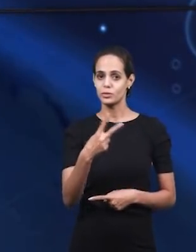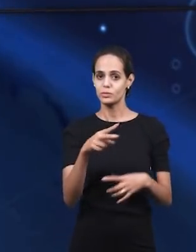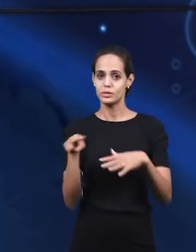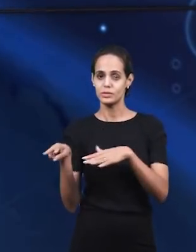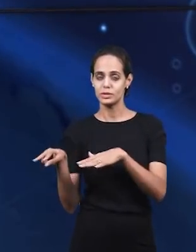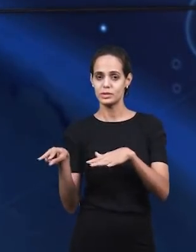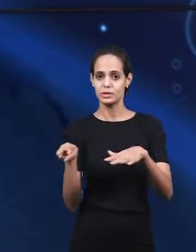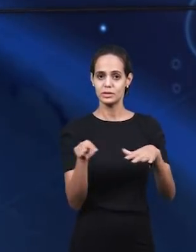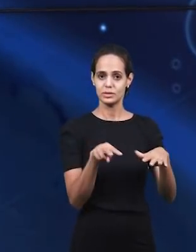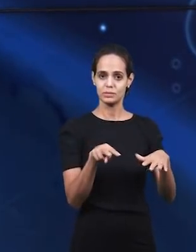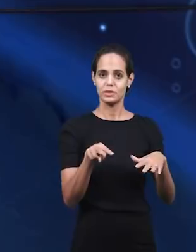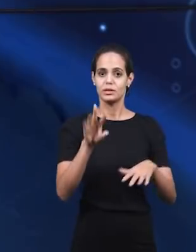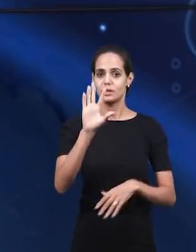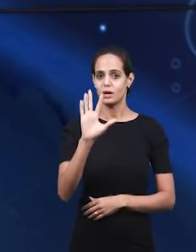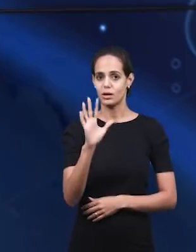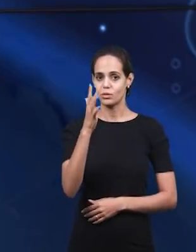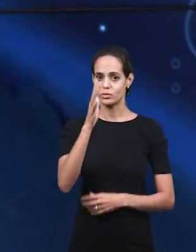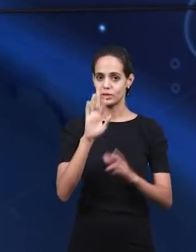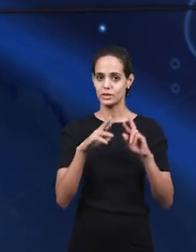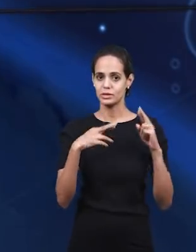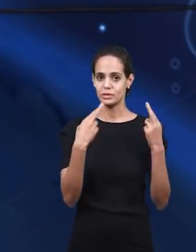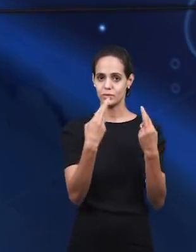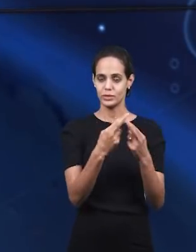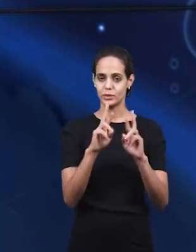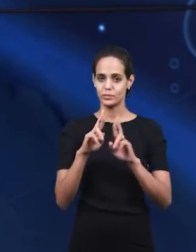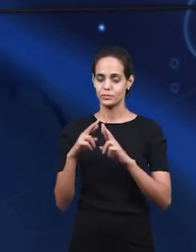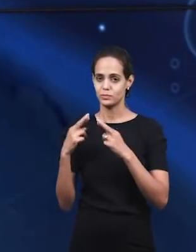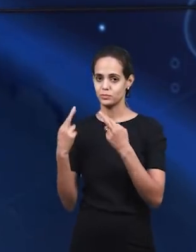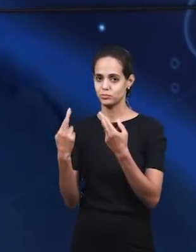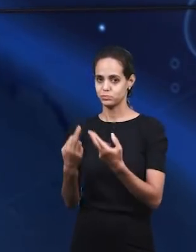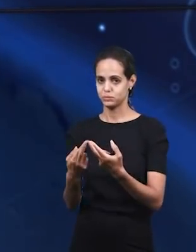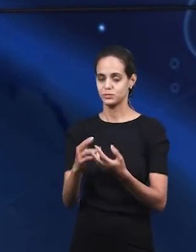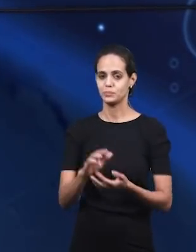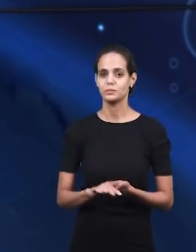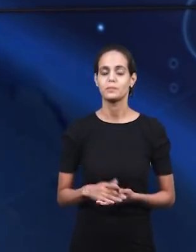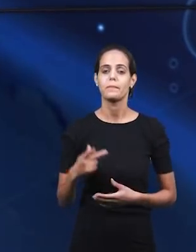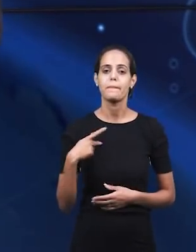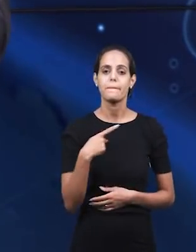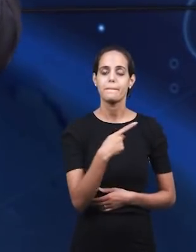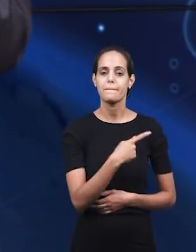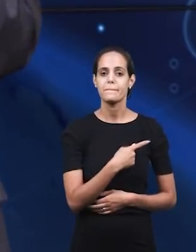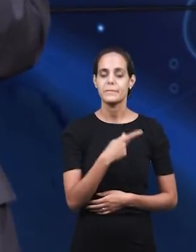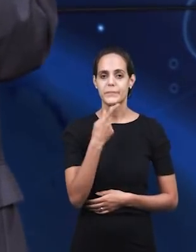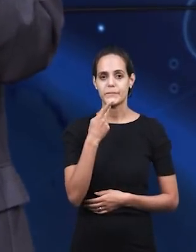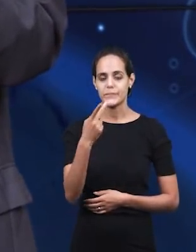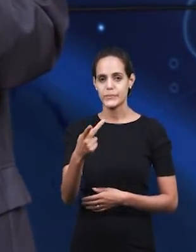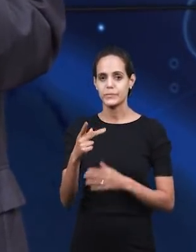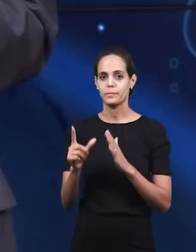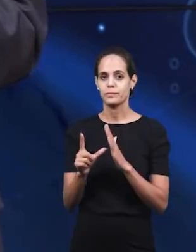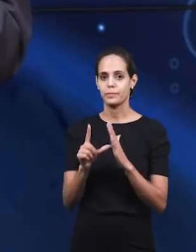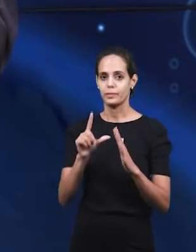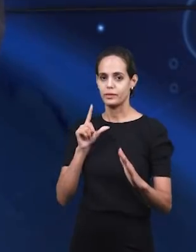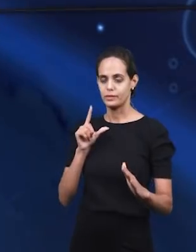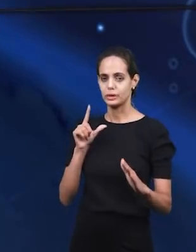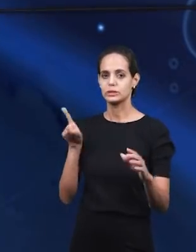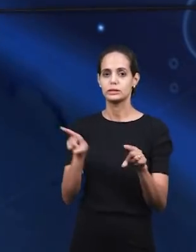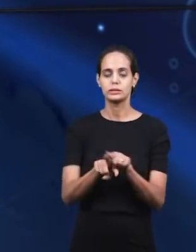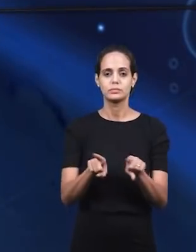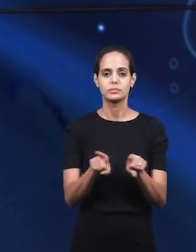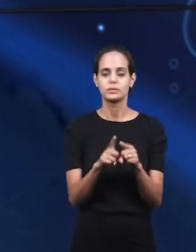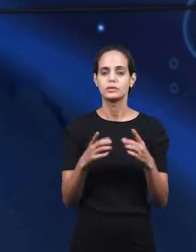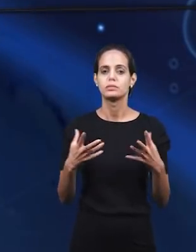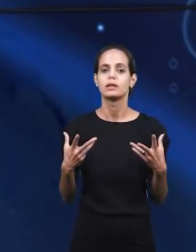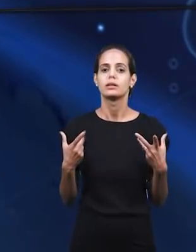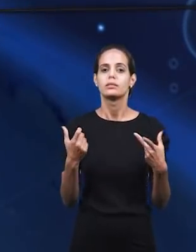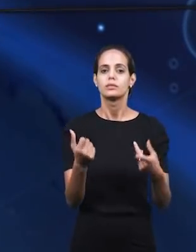falou também, o pastor Adonias, no testemunho dado anteriormente. E o que é notável também é a expressão da